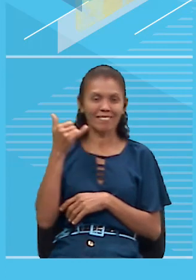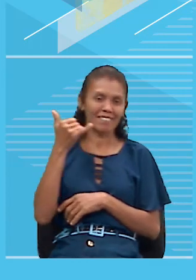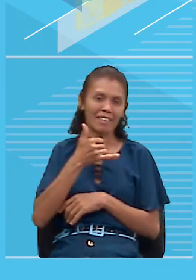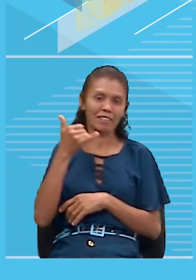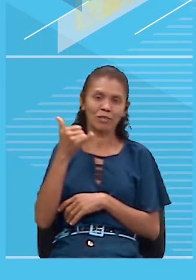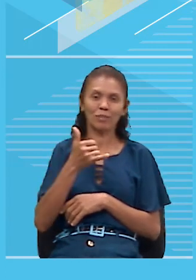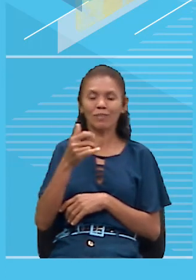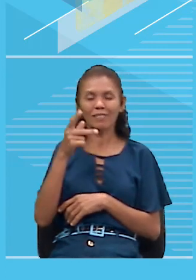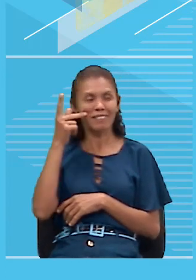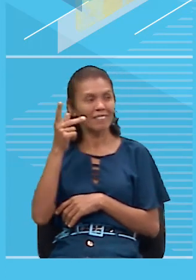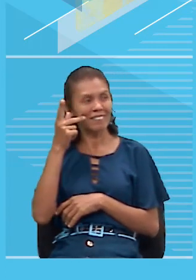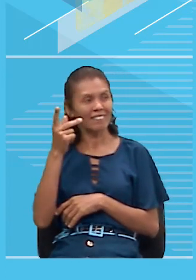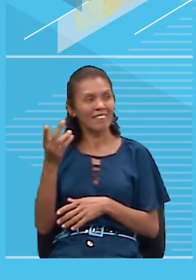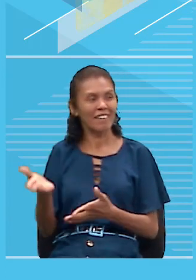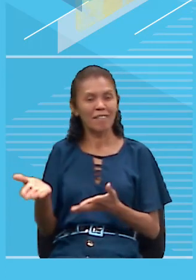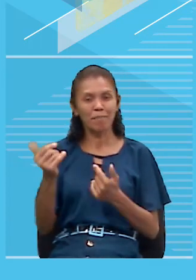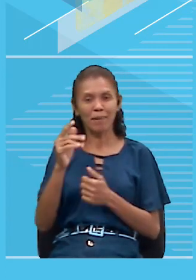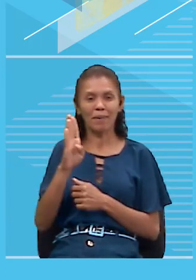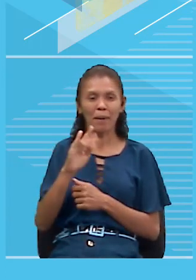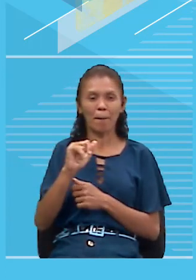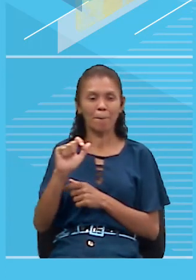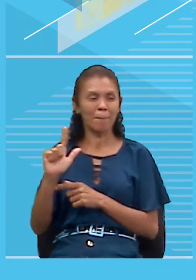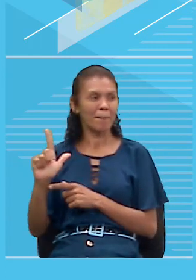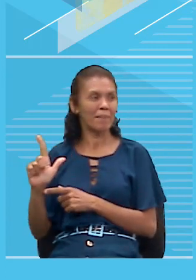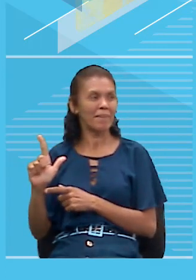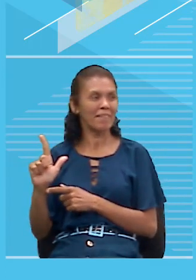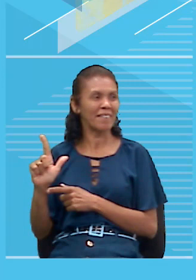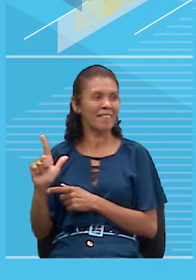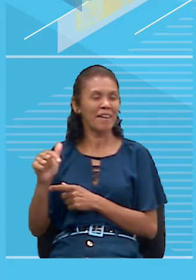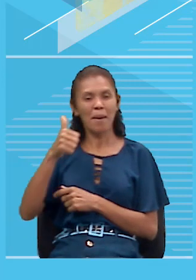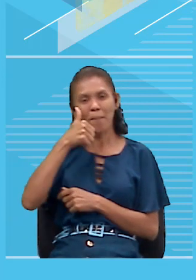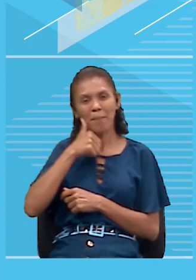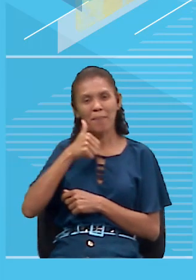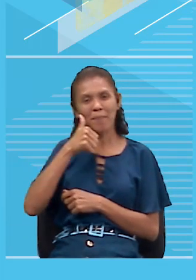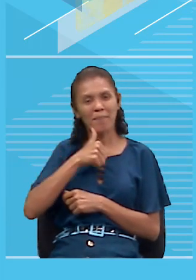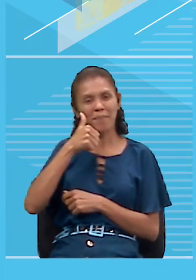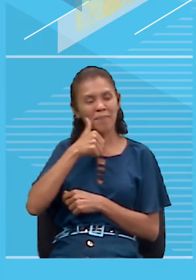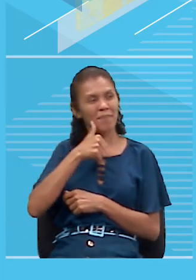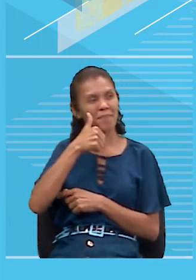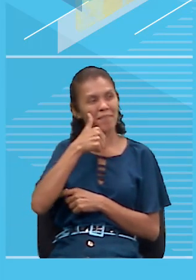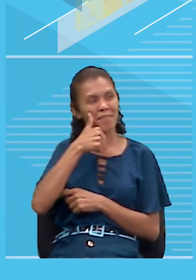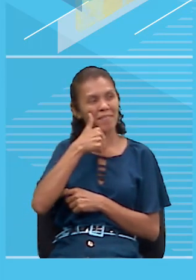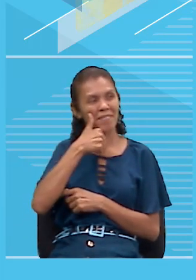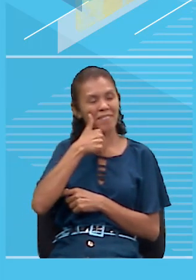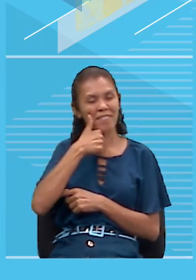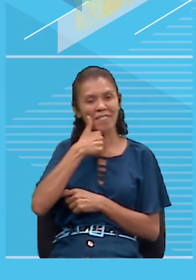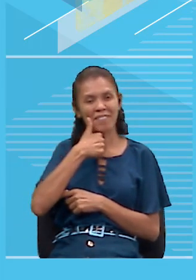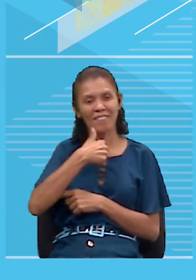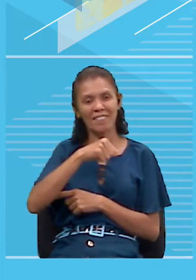ele disse lá Bora Bill Bora filho do Bill bora mulher do Bill Rapaz o homem